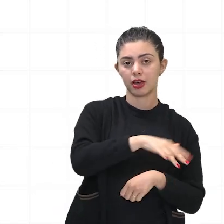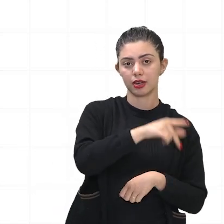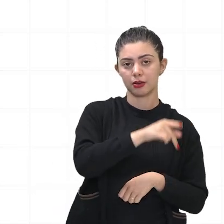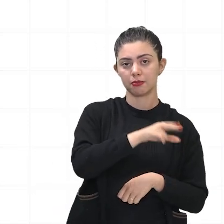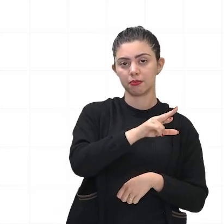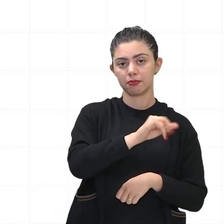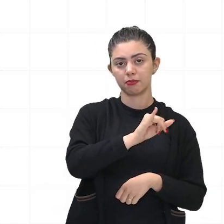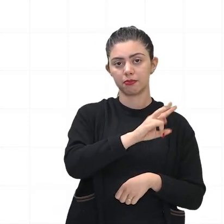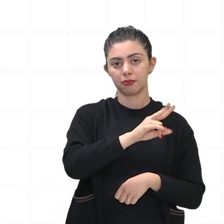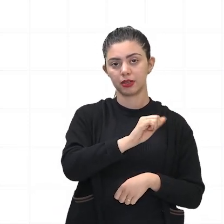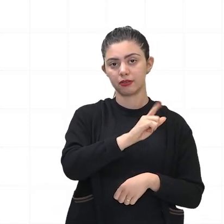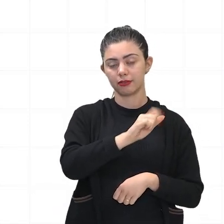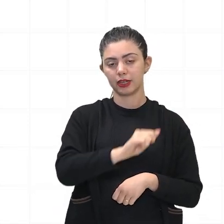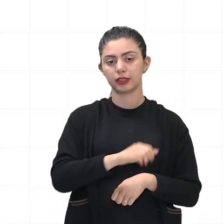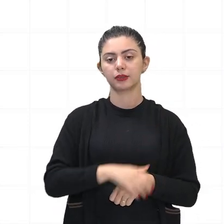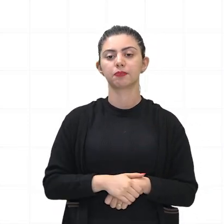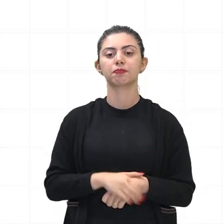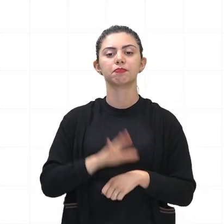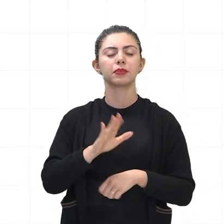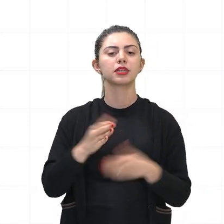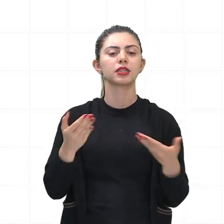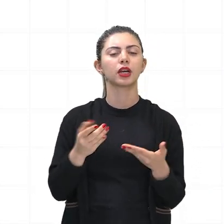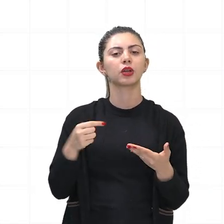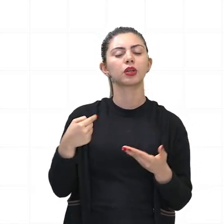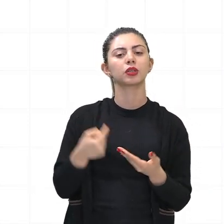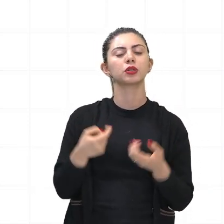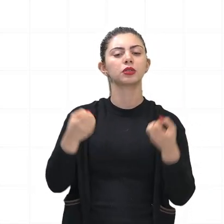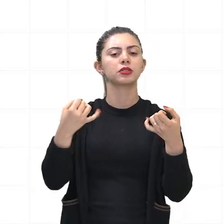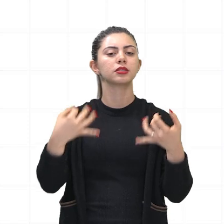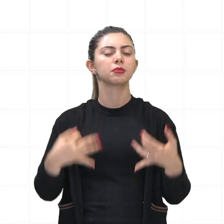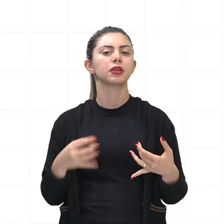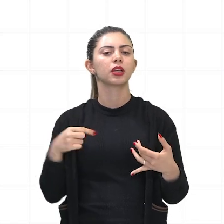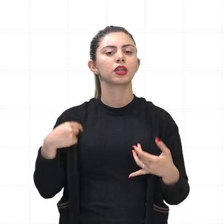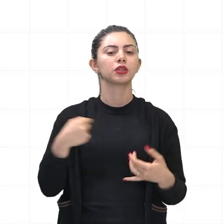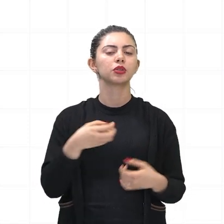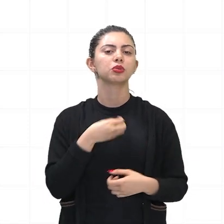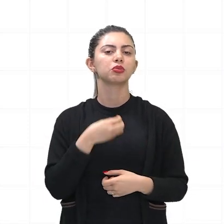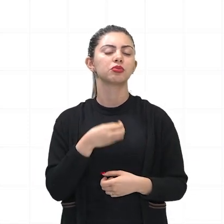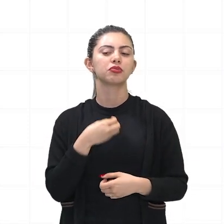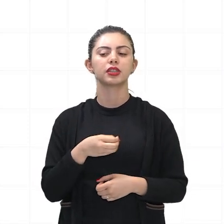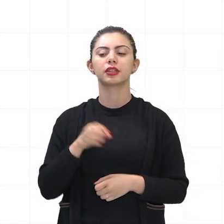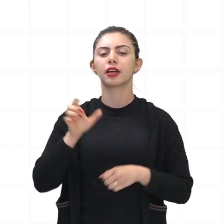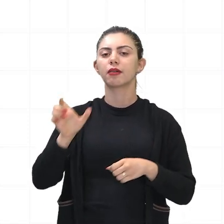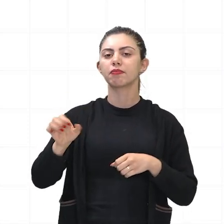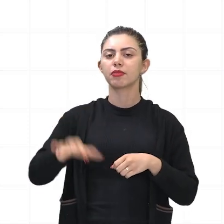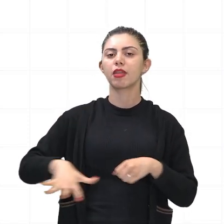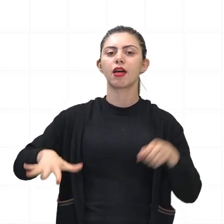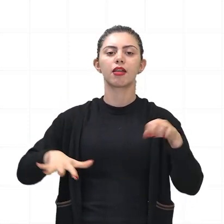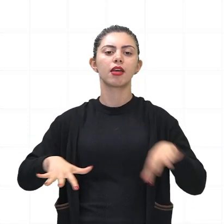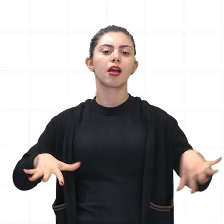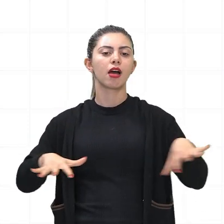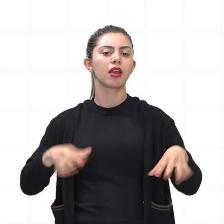privada. Vamos agora diferenciar o que significa viver na esfera pública e na esfera privada.